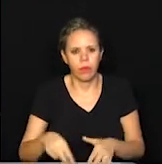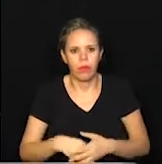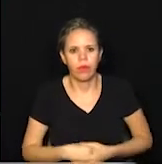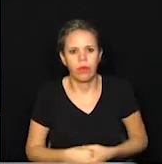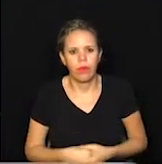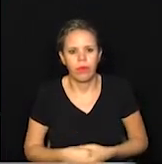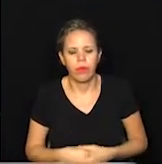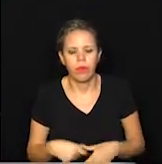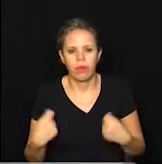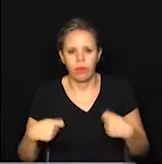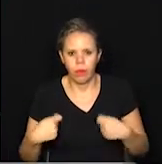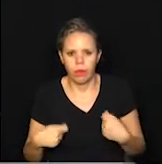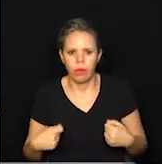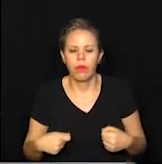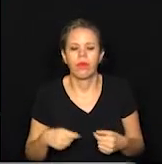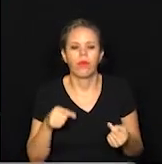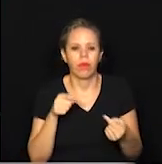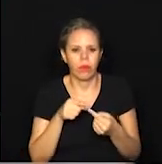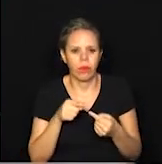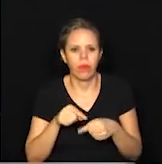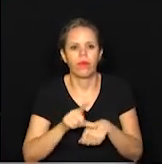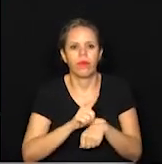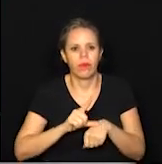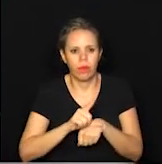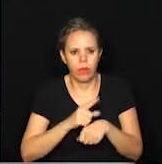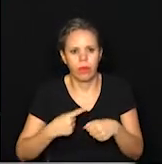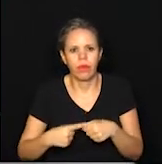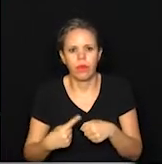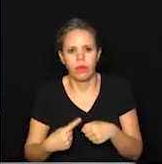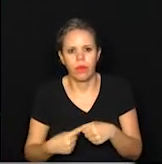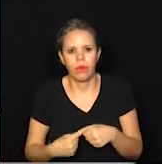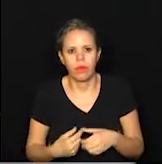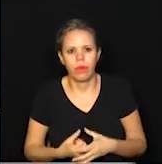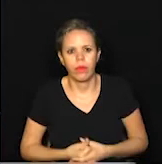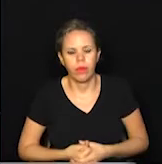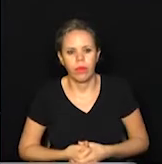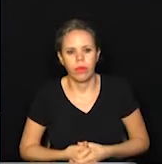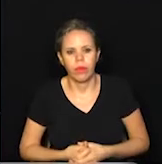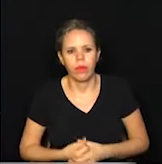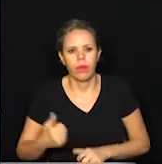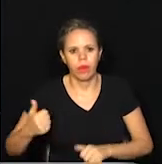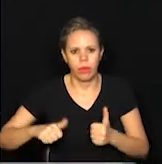ele precisa, de acordo com a legislação municipal, passar por